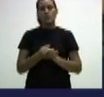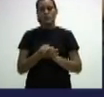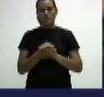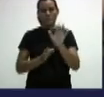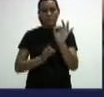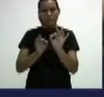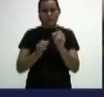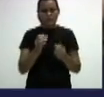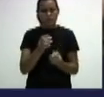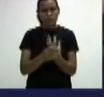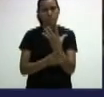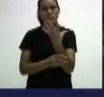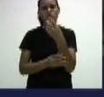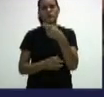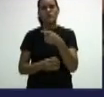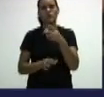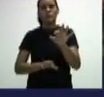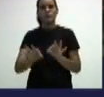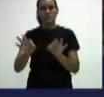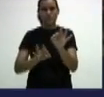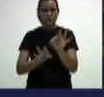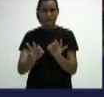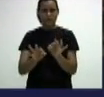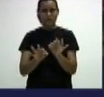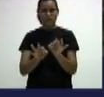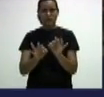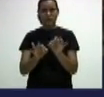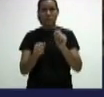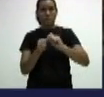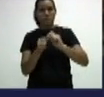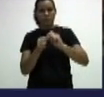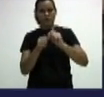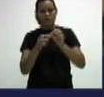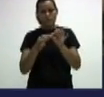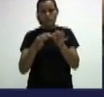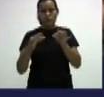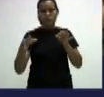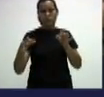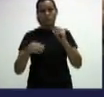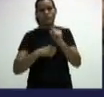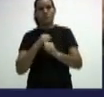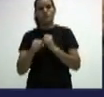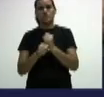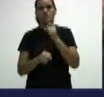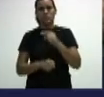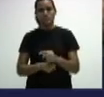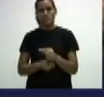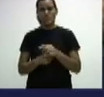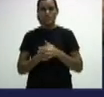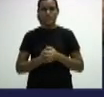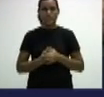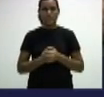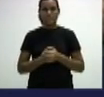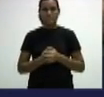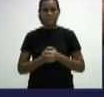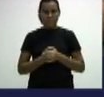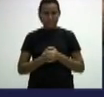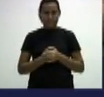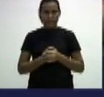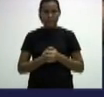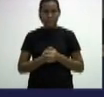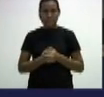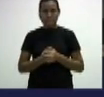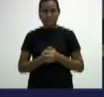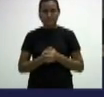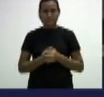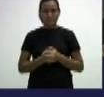de produção ou de projeto que esteja para ser lançado ao longo desse novo ano do projeto? Tá. O primeiro ano,